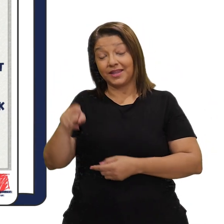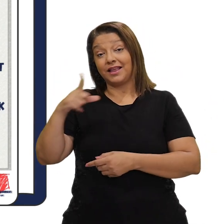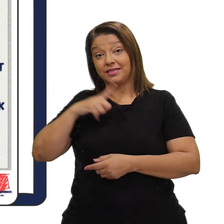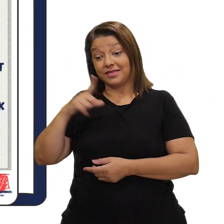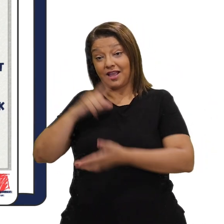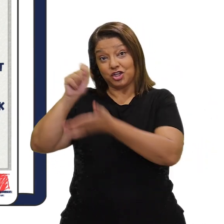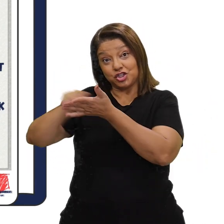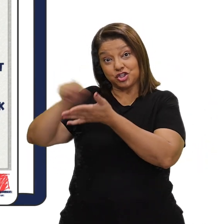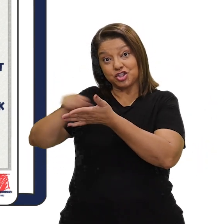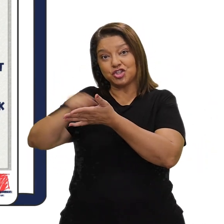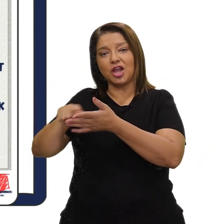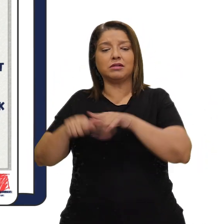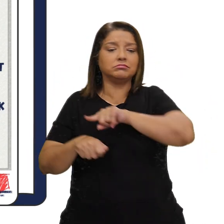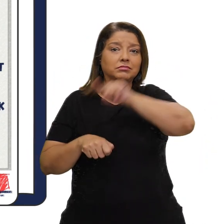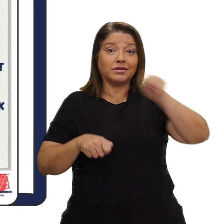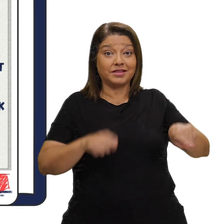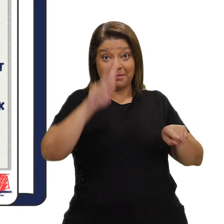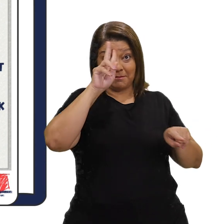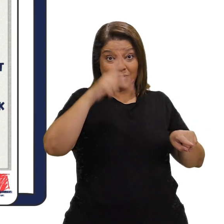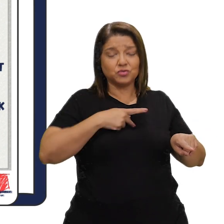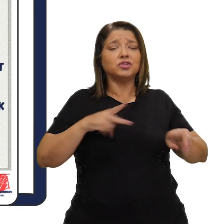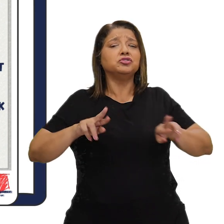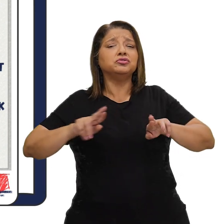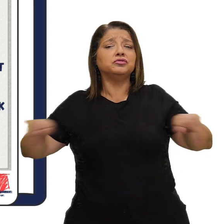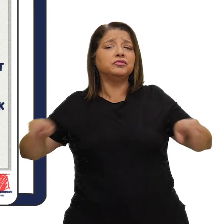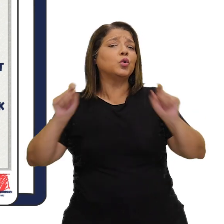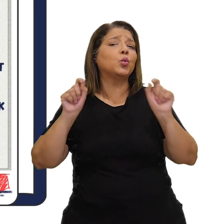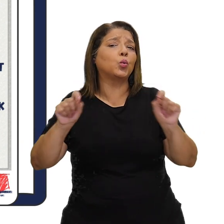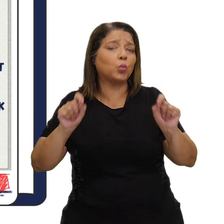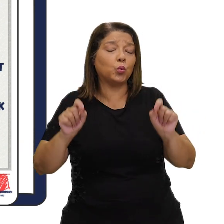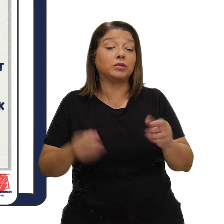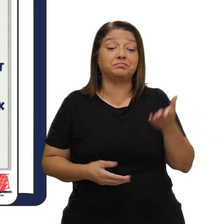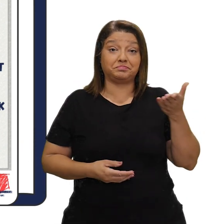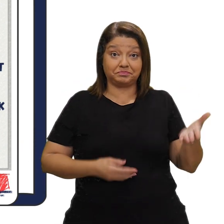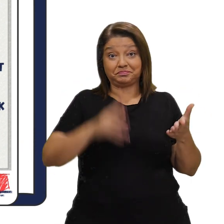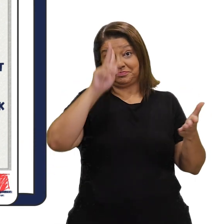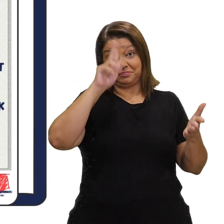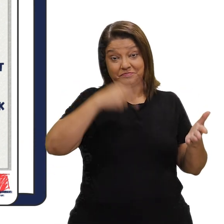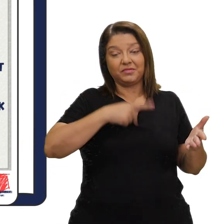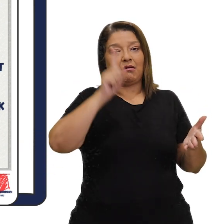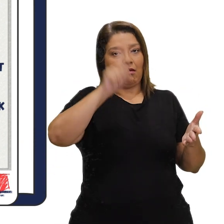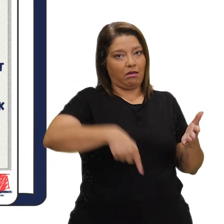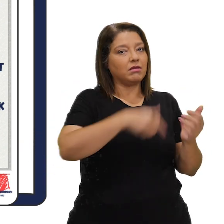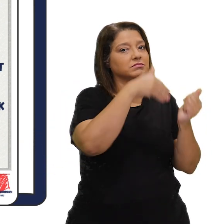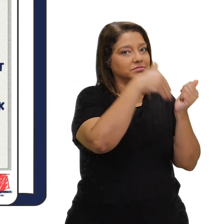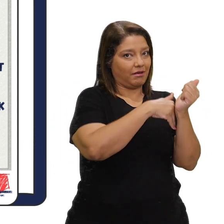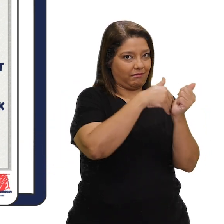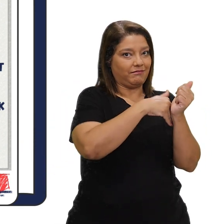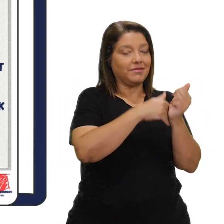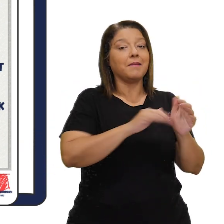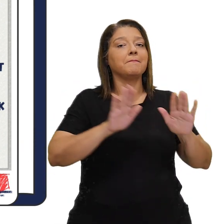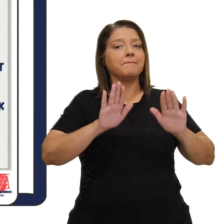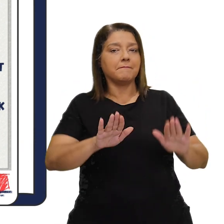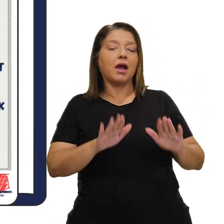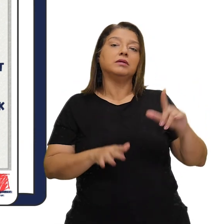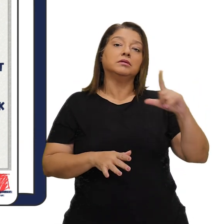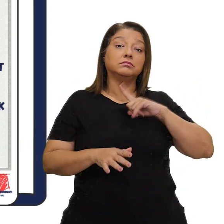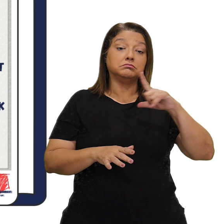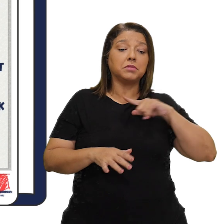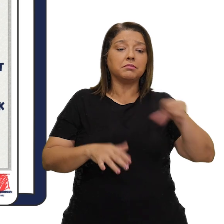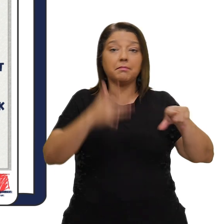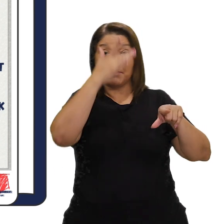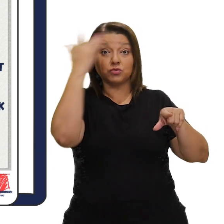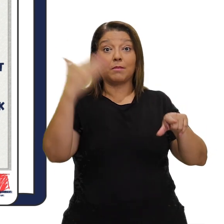do diário pessoal? Sabemos que os diários pessoais, em geral, são secretos, mas há aqueles que, após a morte